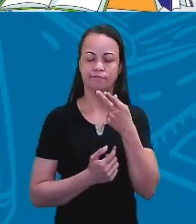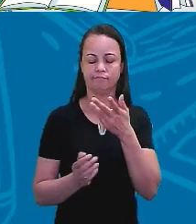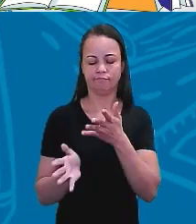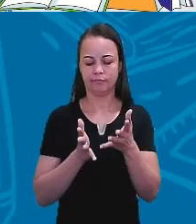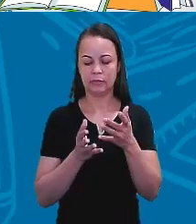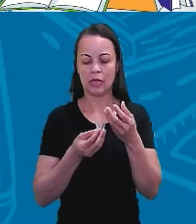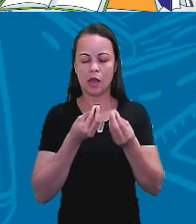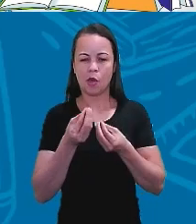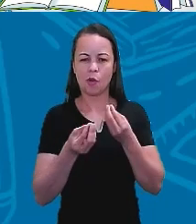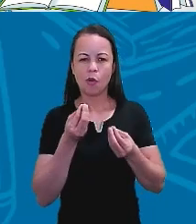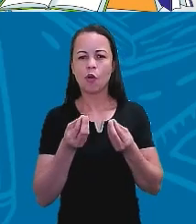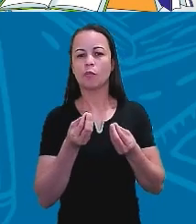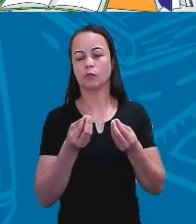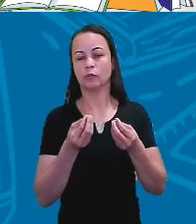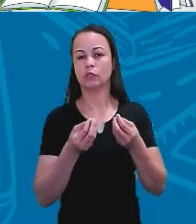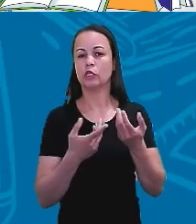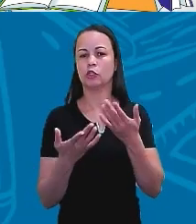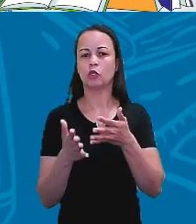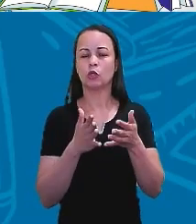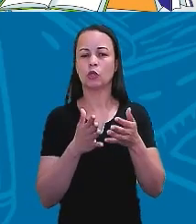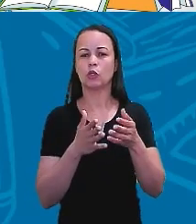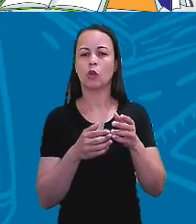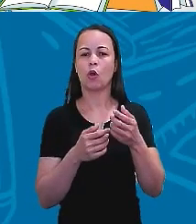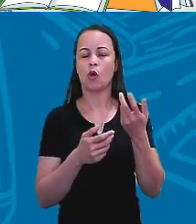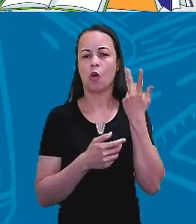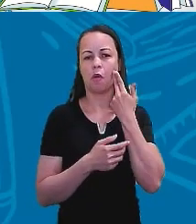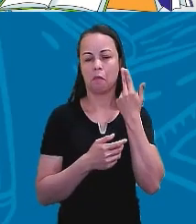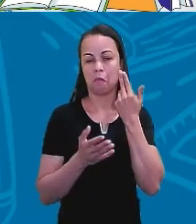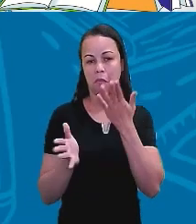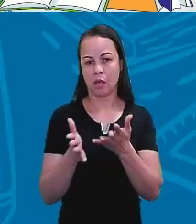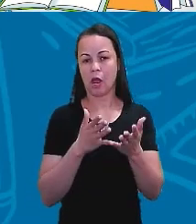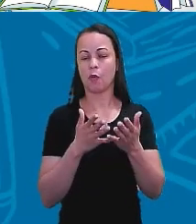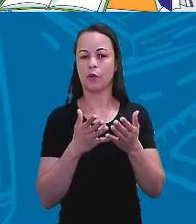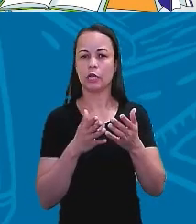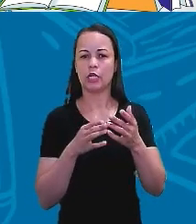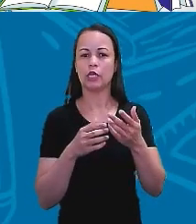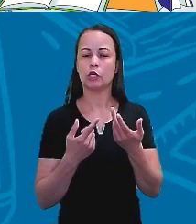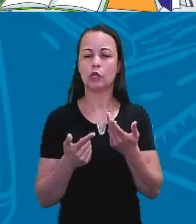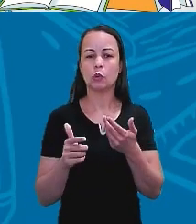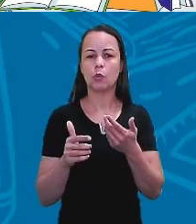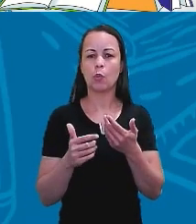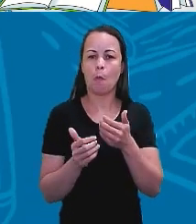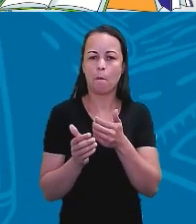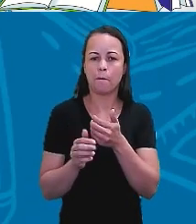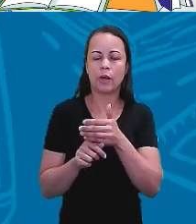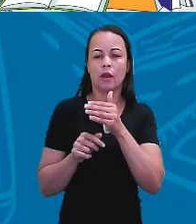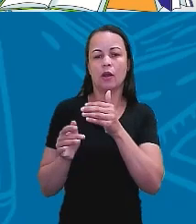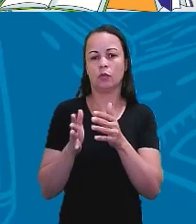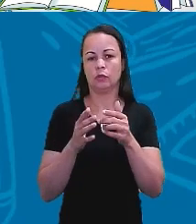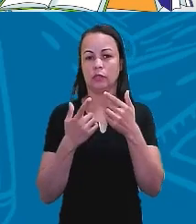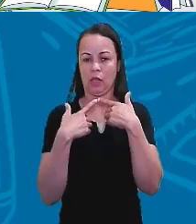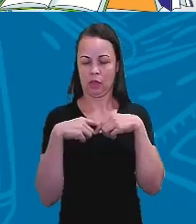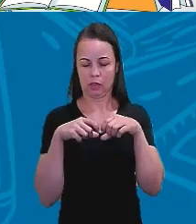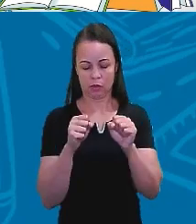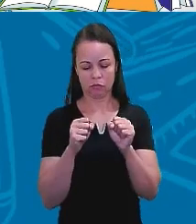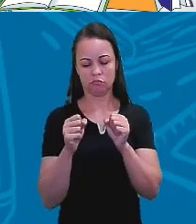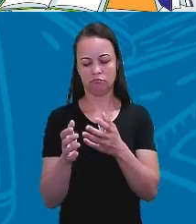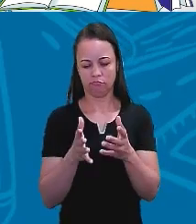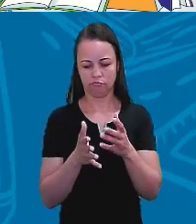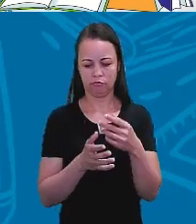norma padrão e o preconceito linguístico. Então, a gente vai ver tudo isso nesse tema que se